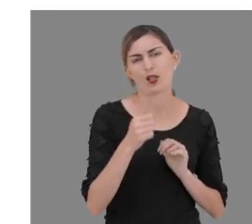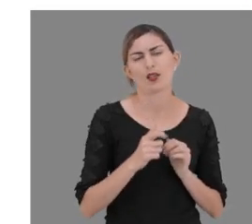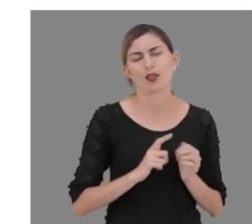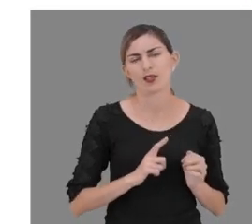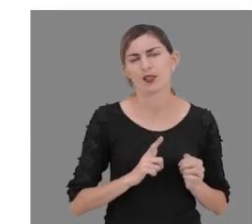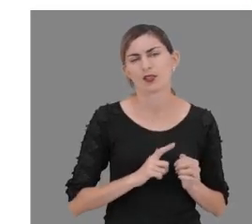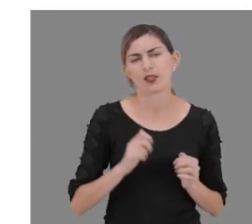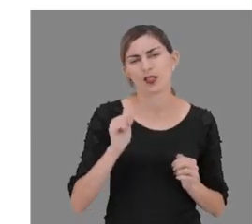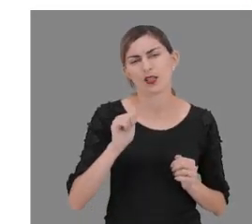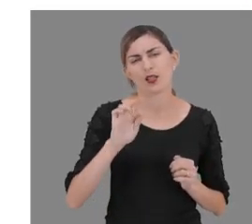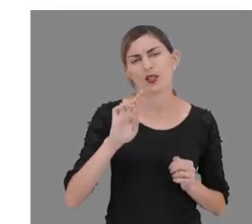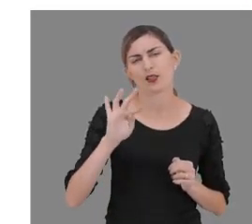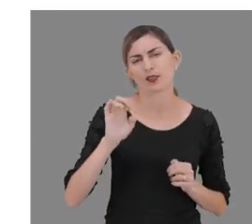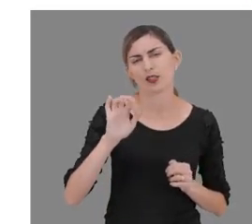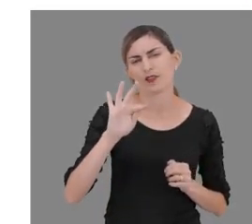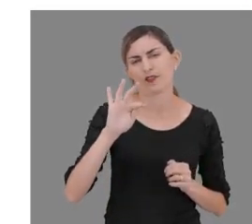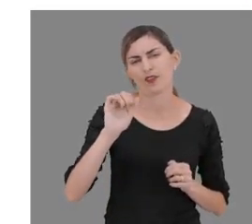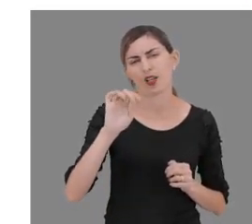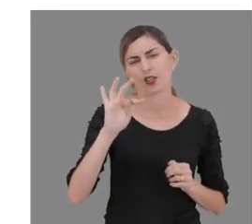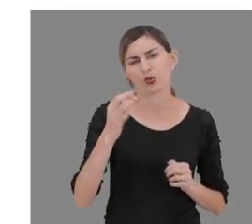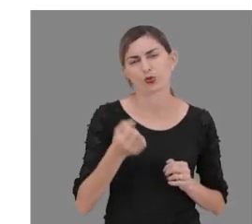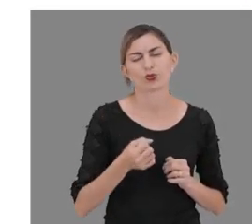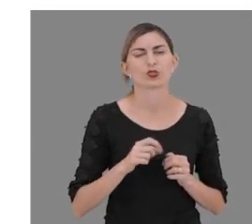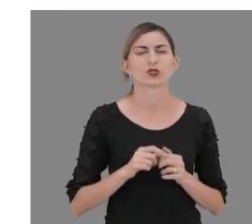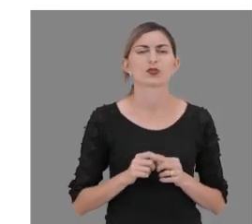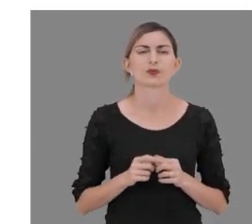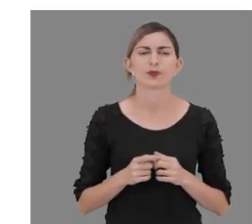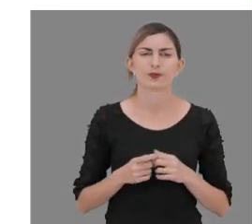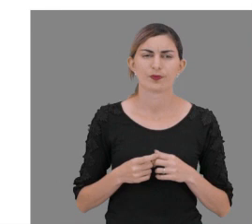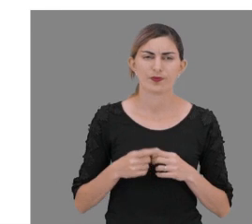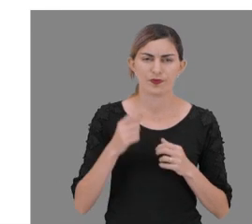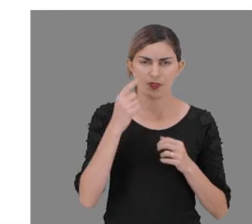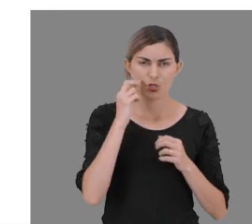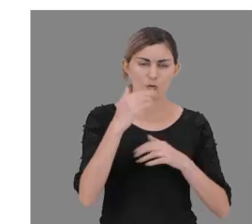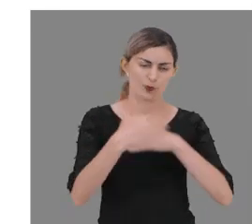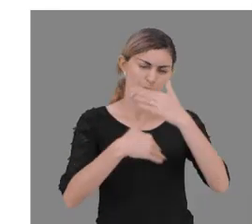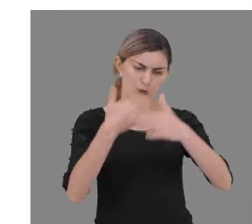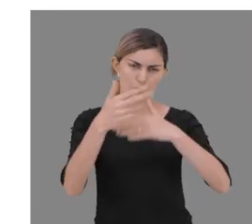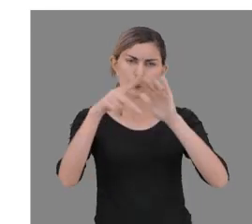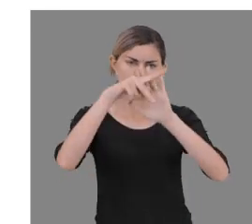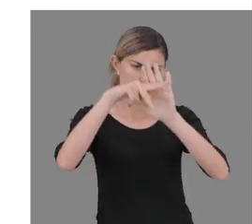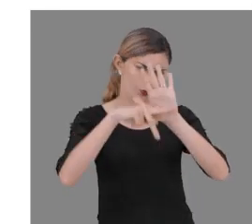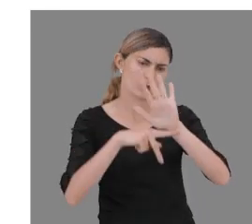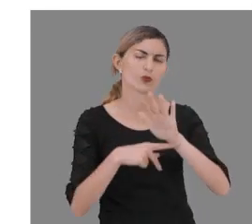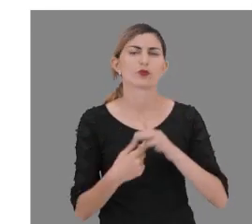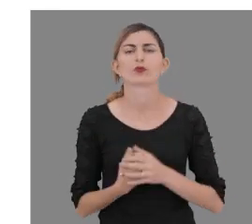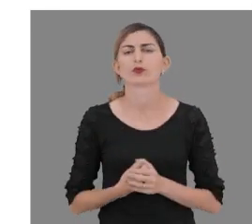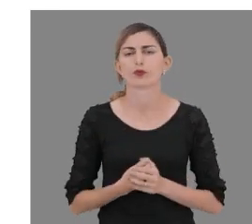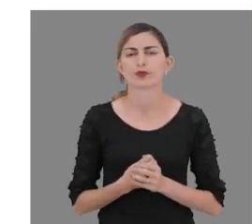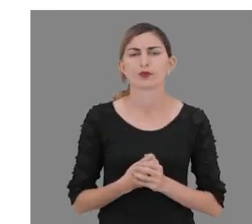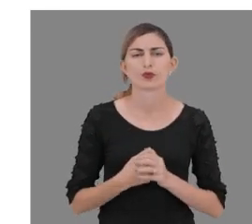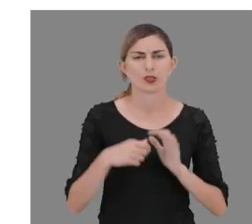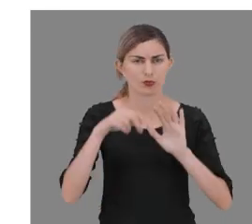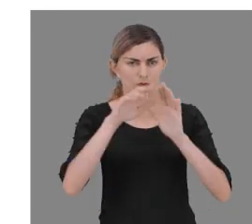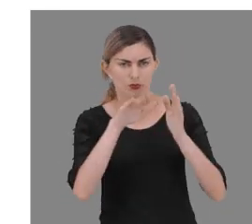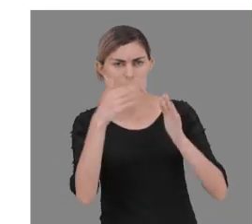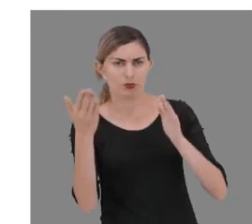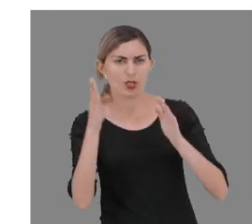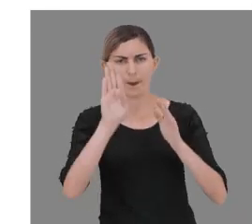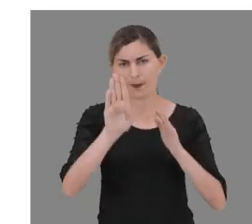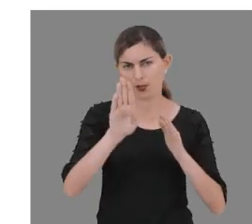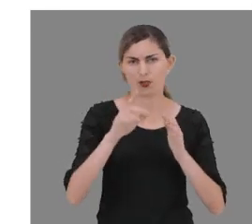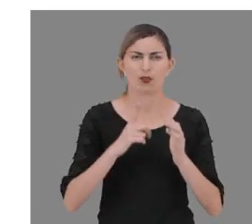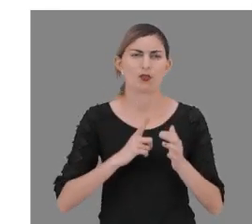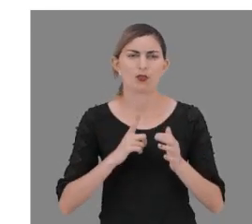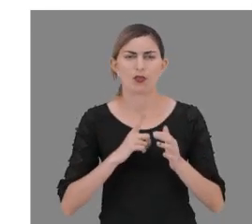temos os artefatos que foram construídos durante o projeto.